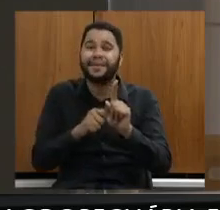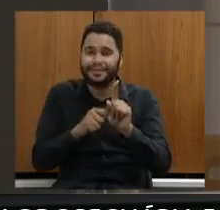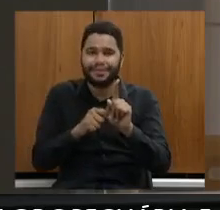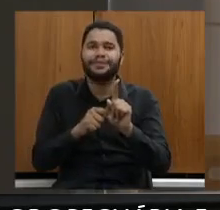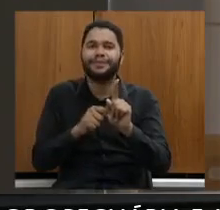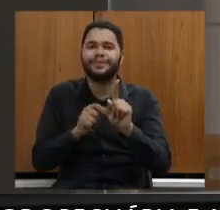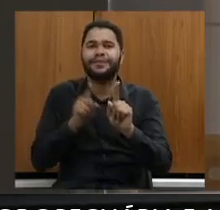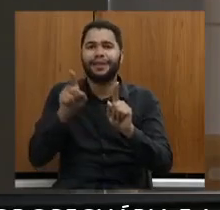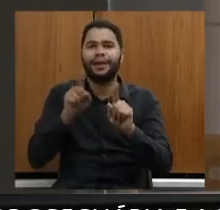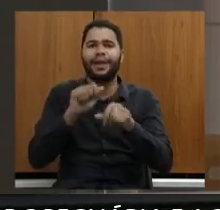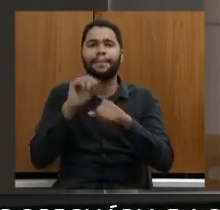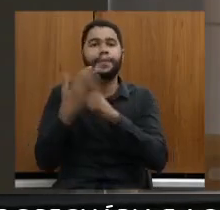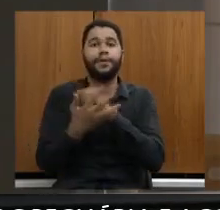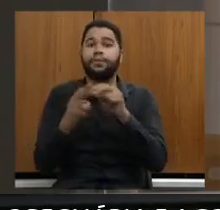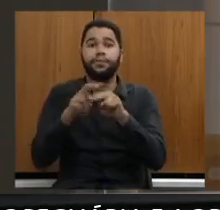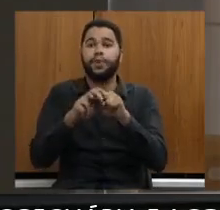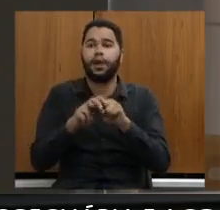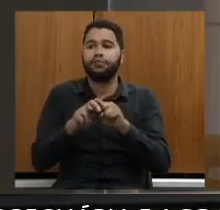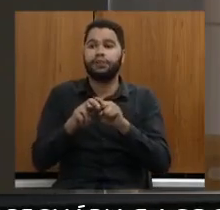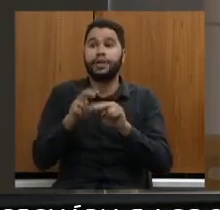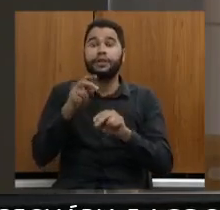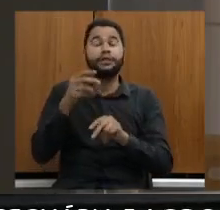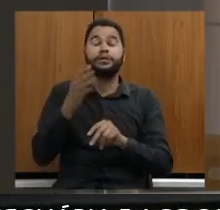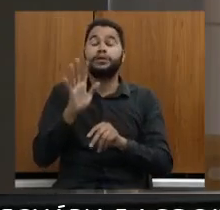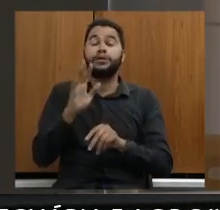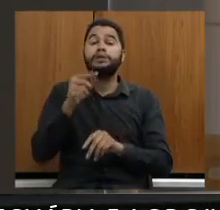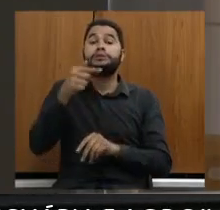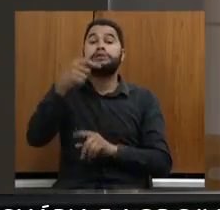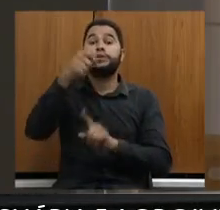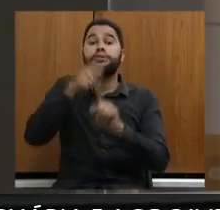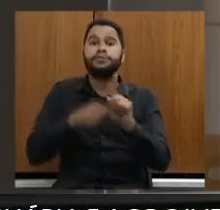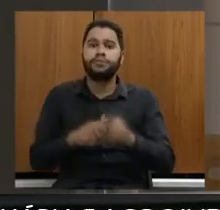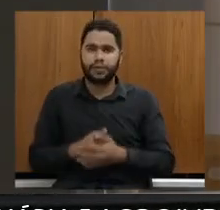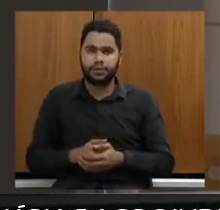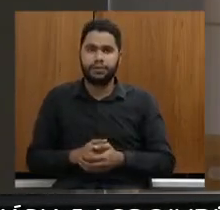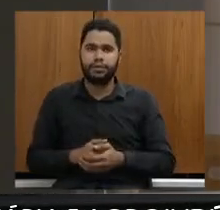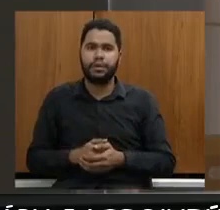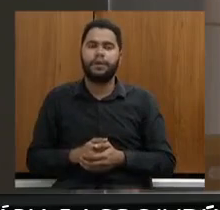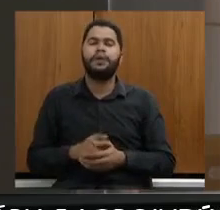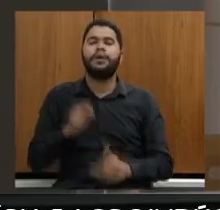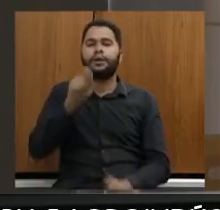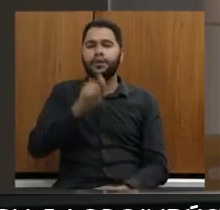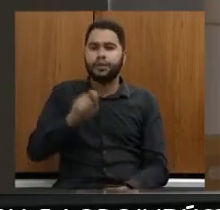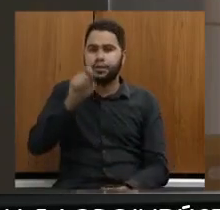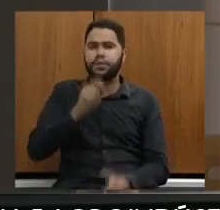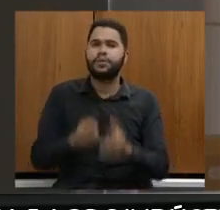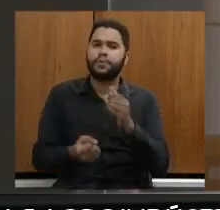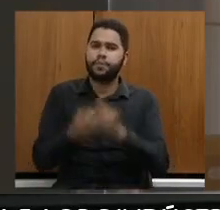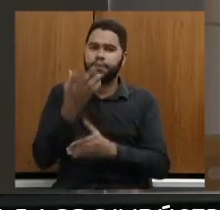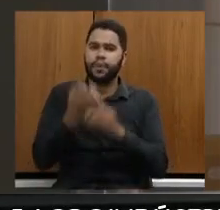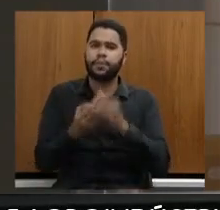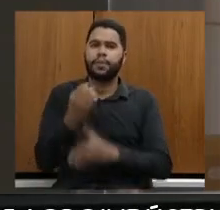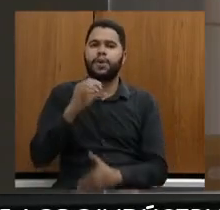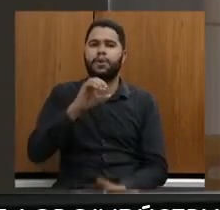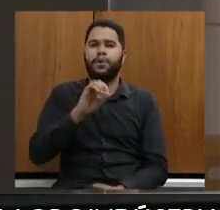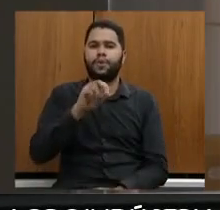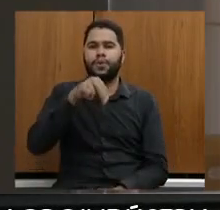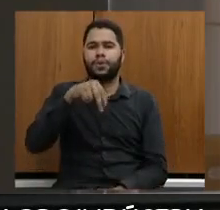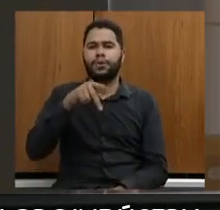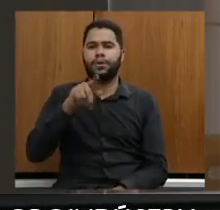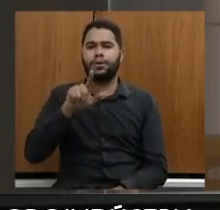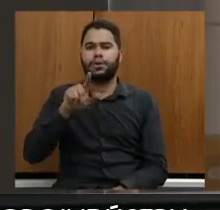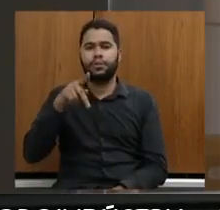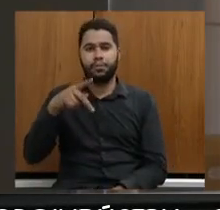não sete meses então é uma reivindicação dá para você que Associação dos produtores lá do mlp